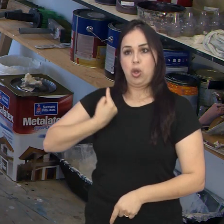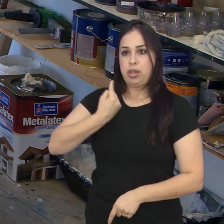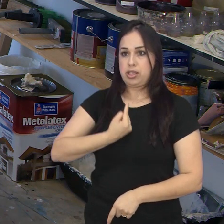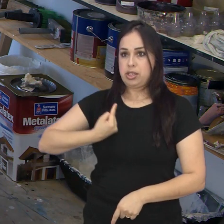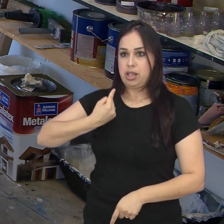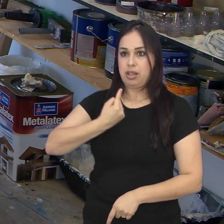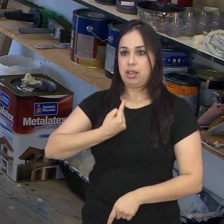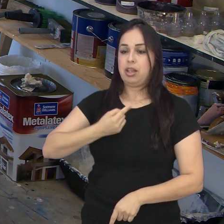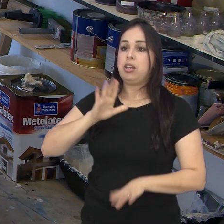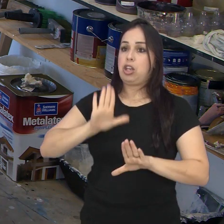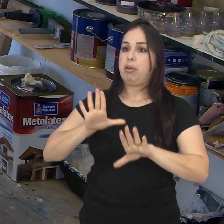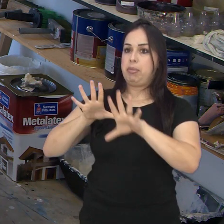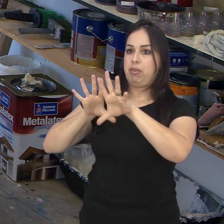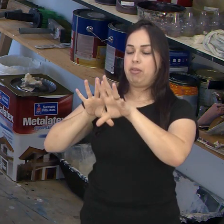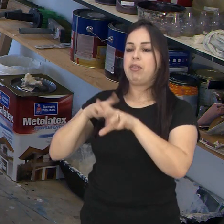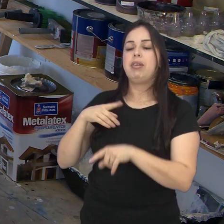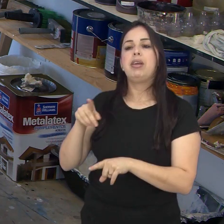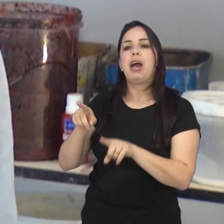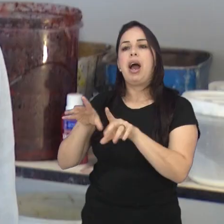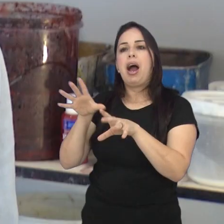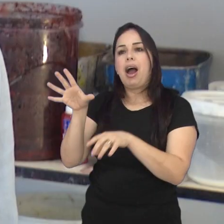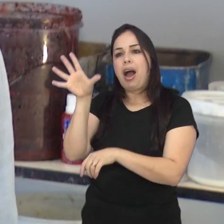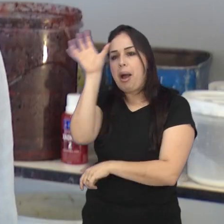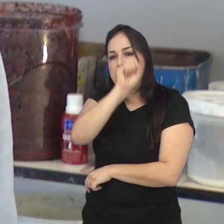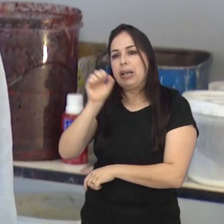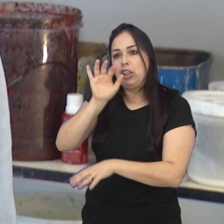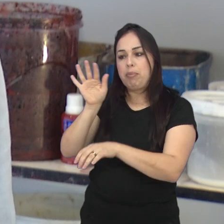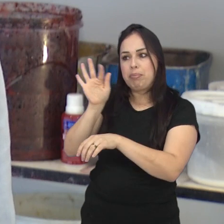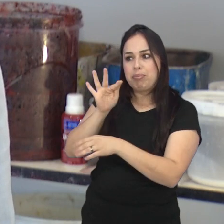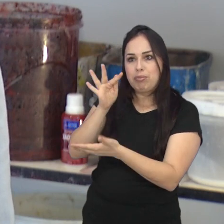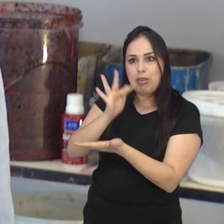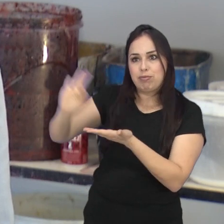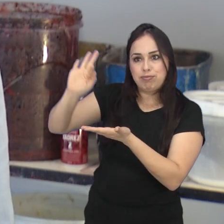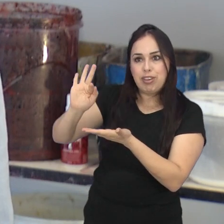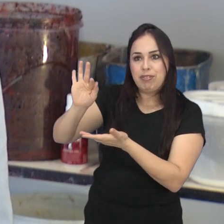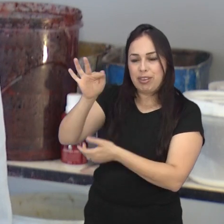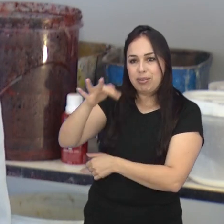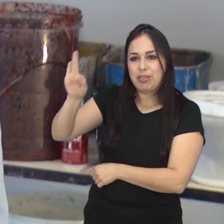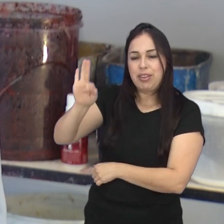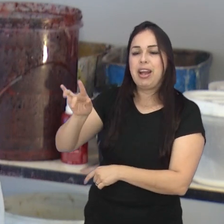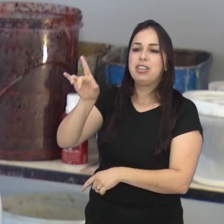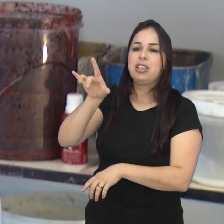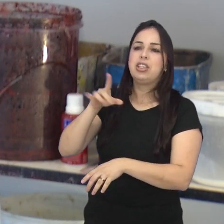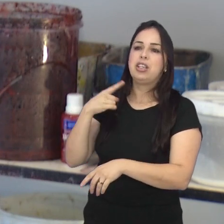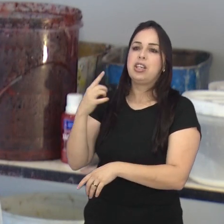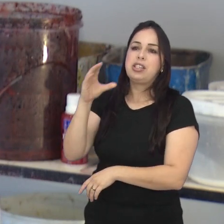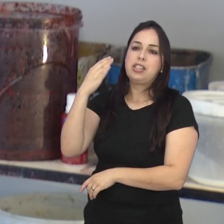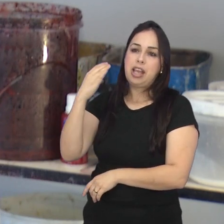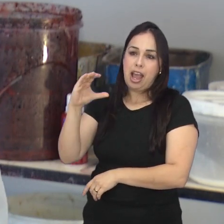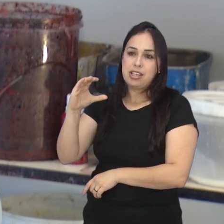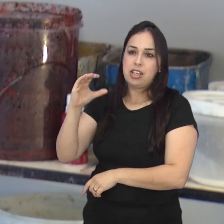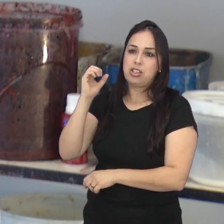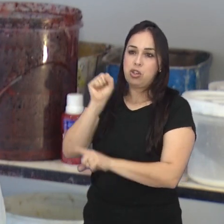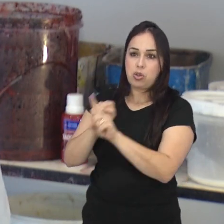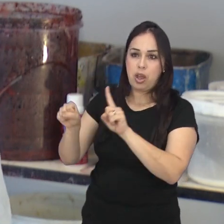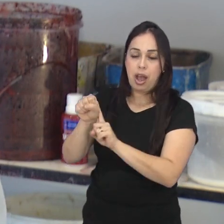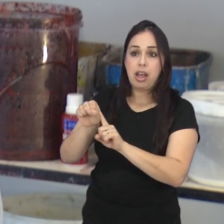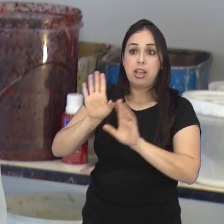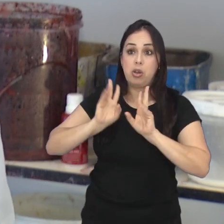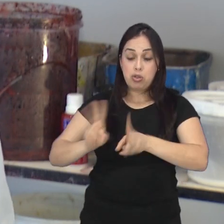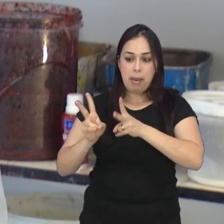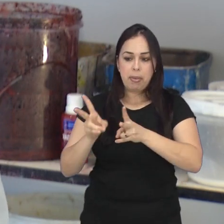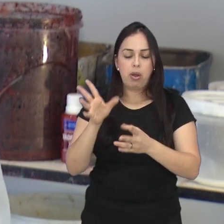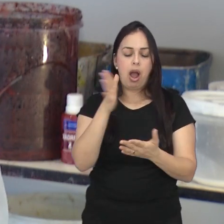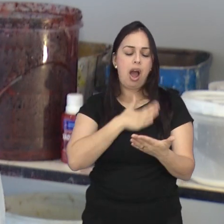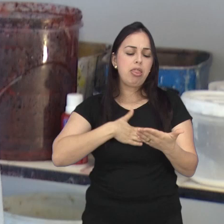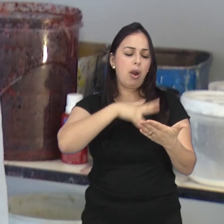né? Sou formada em ciências sociais. E eu acho, sempre gostei muito de ler,